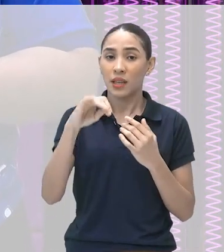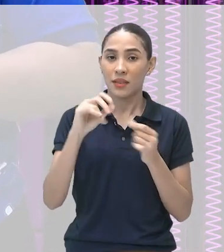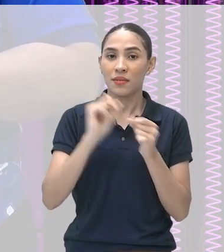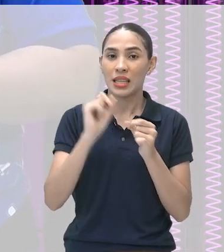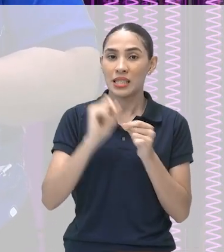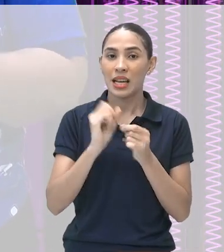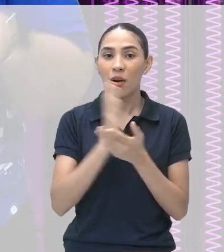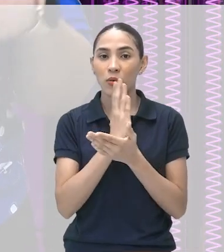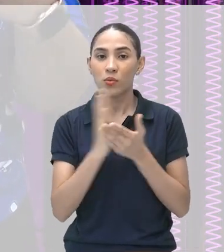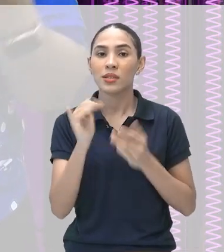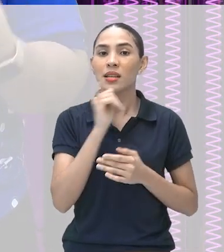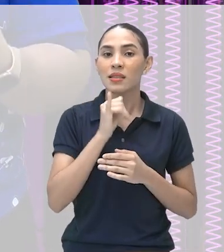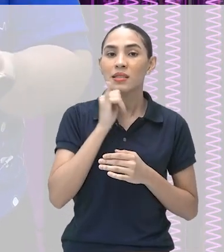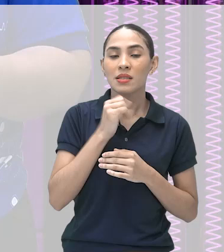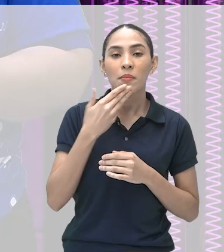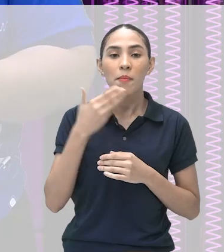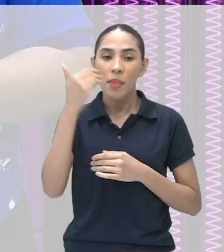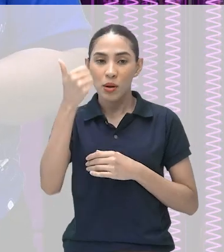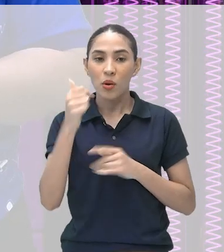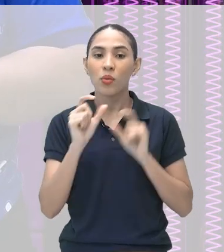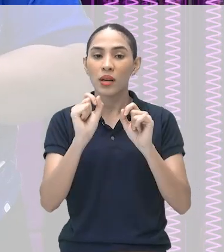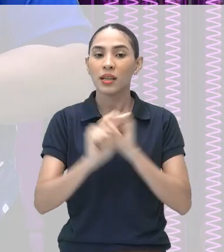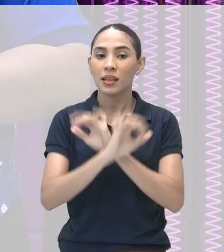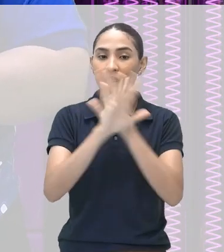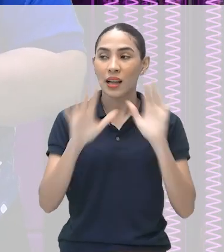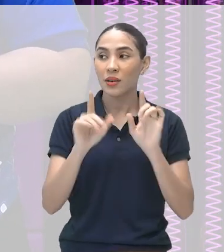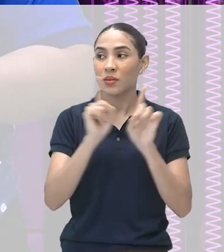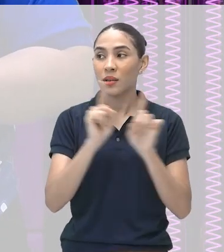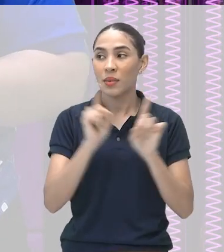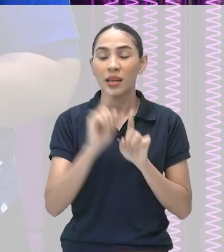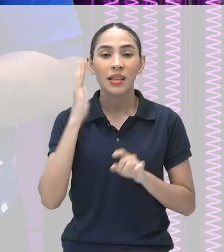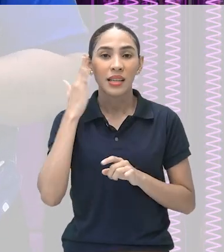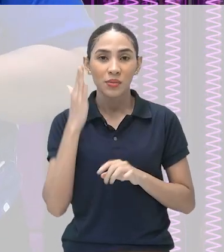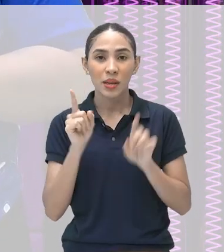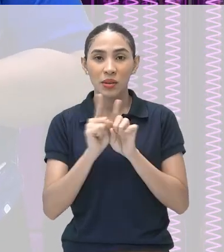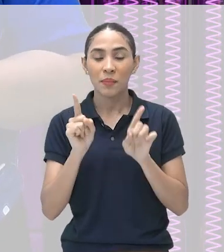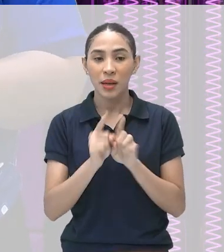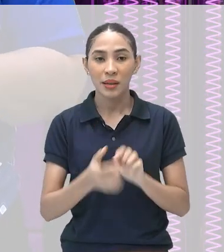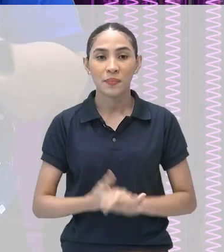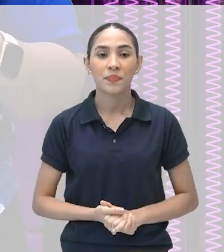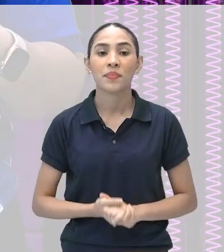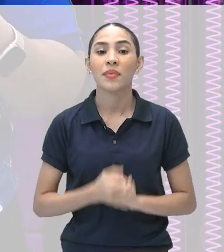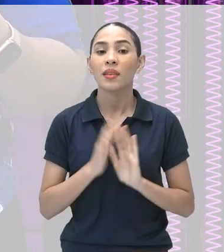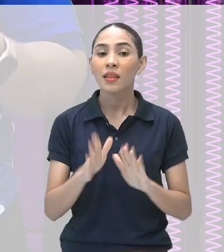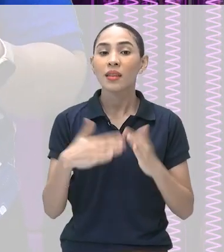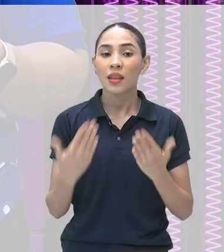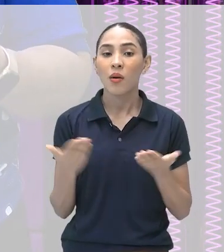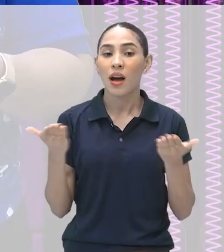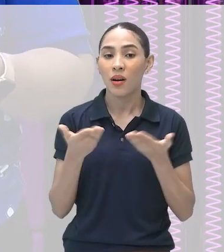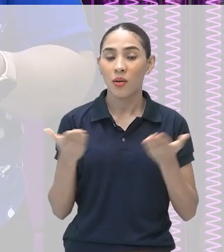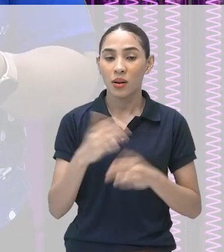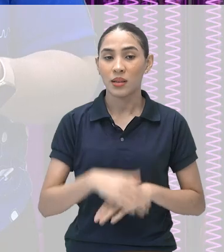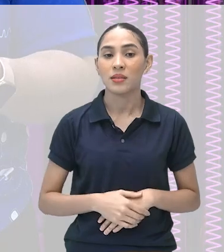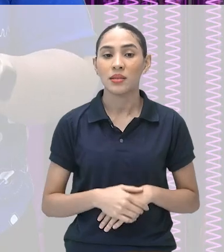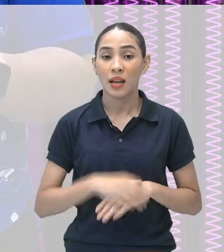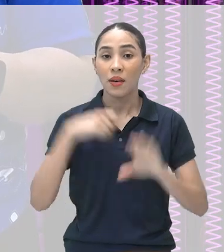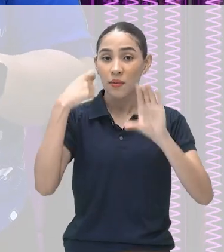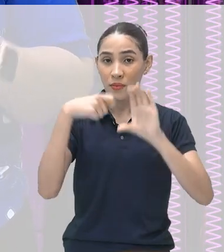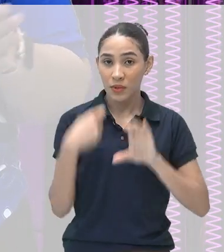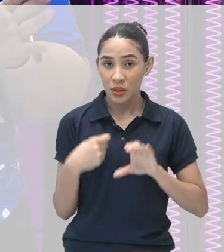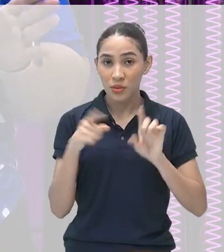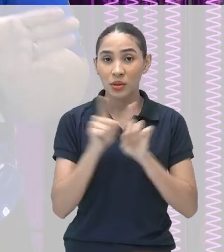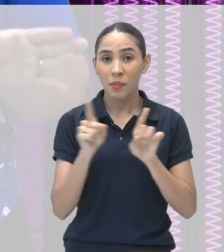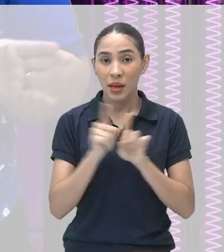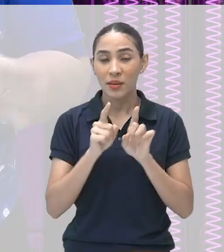alguns exemplos, né? Para ficar melhor aí o entendimento de vocês. Então, vamos mostrar aí um vídeo,